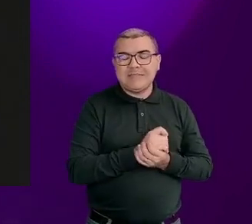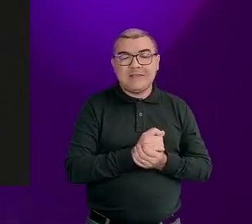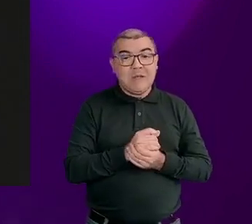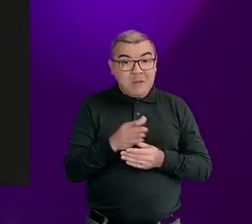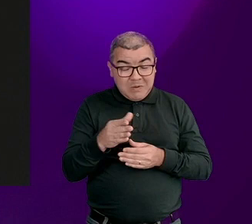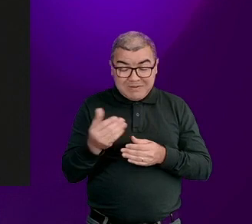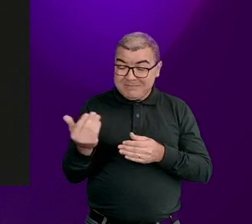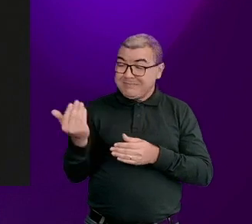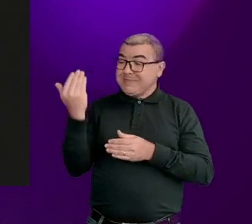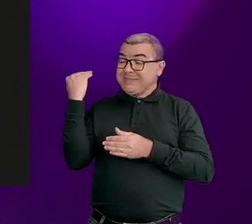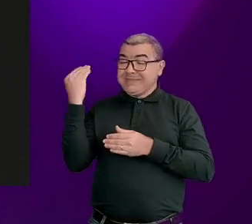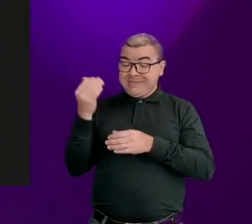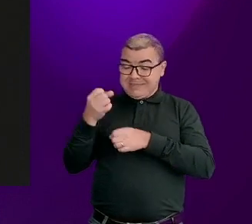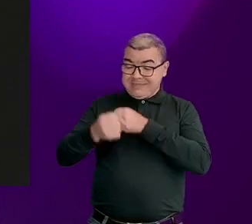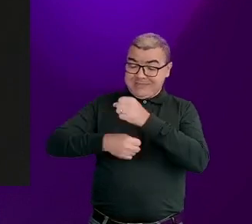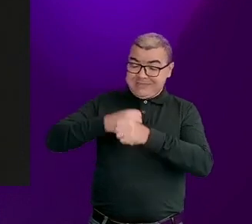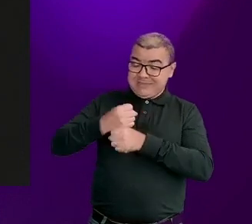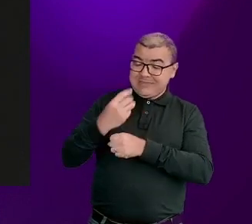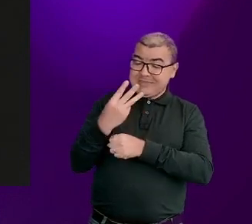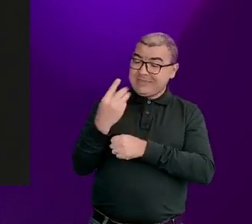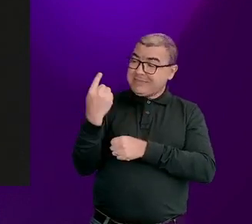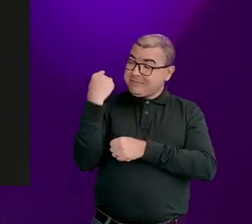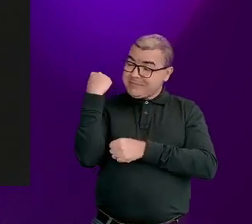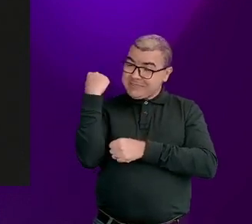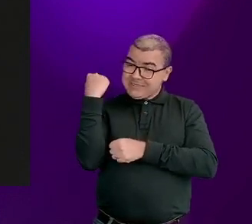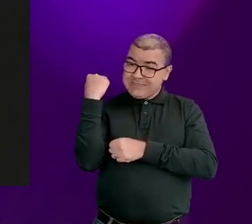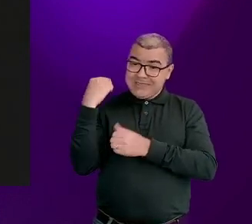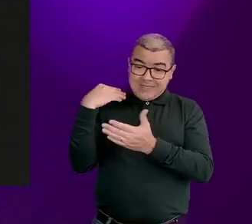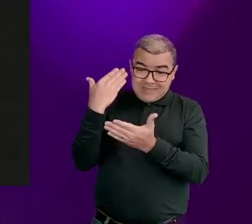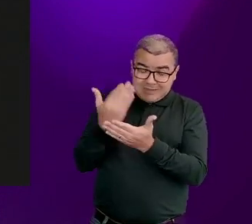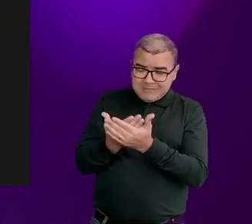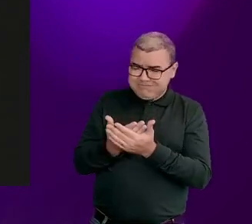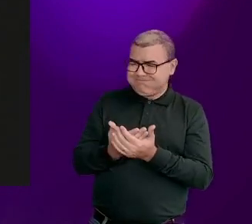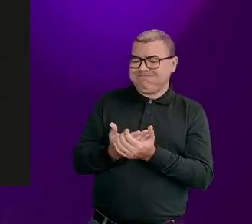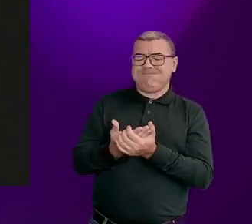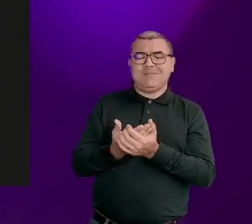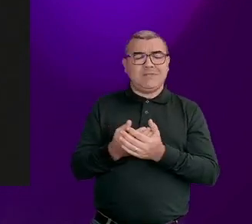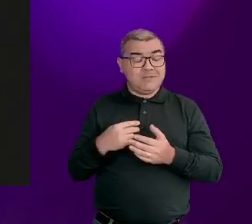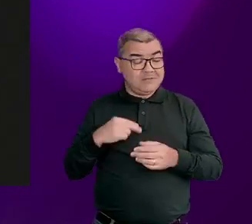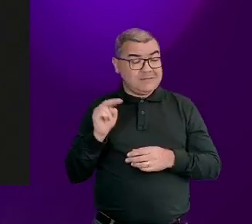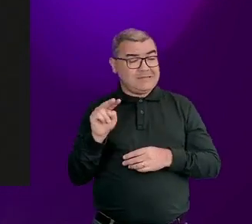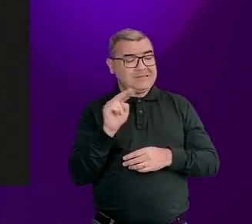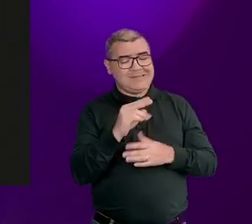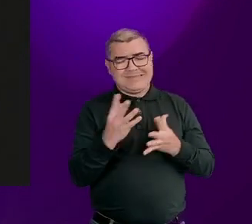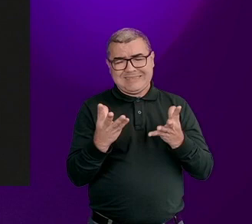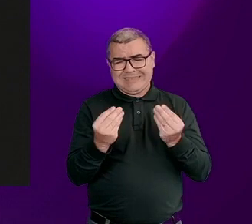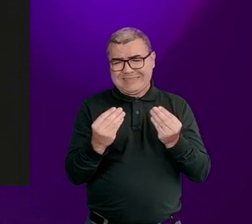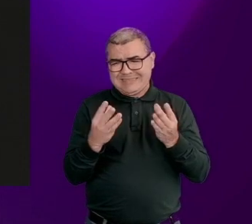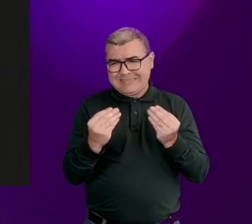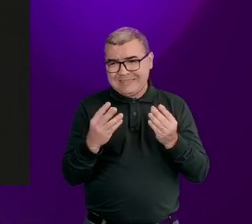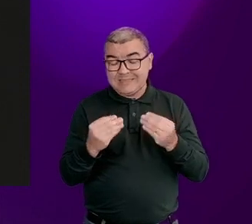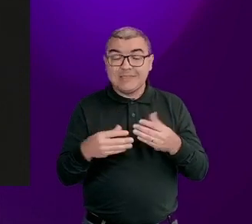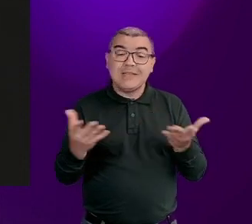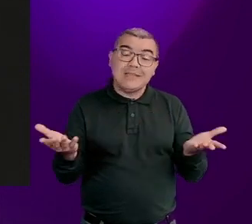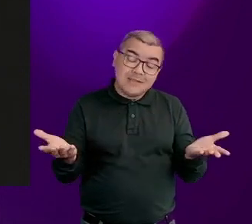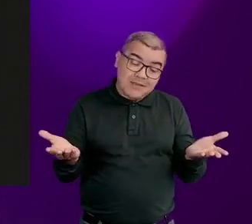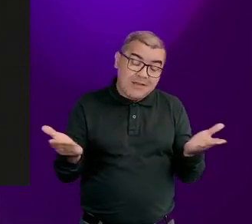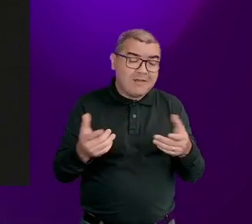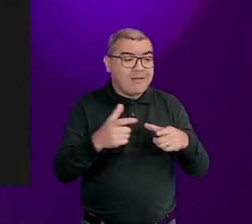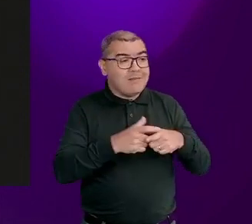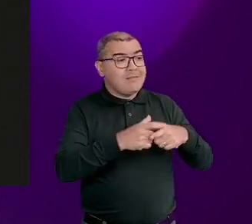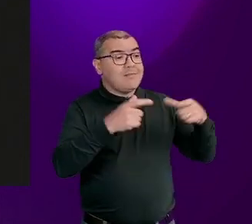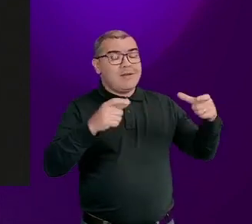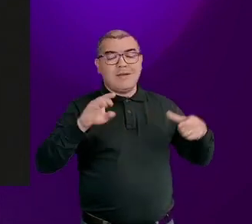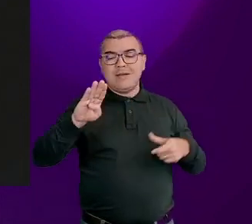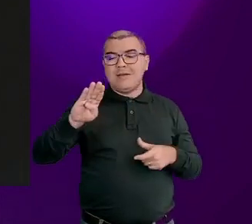durante esses últimos 3 anos, então, foi quase que uma vivência compulsória disso. E aí foi que nós vimos um excesso